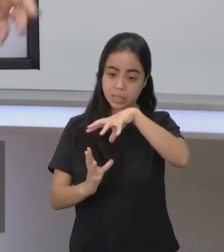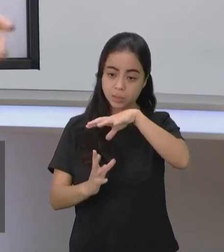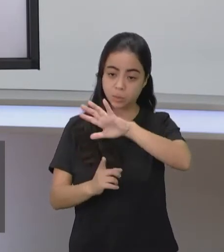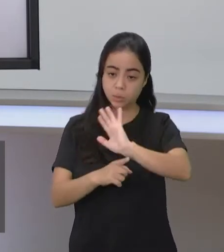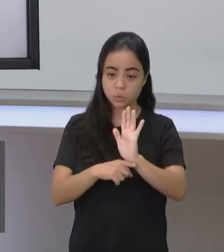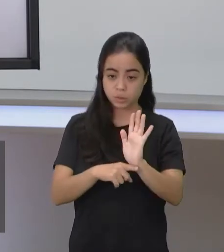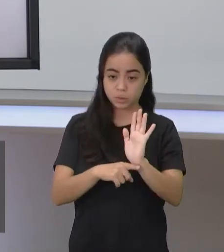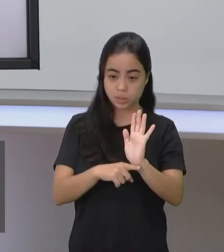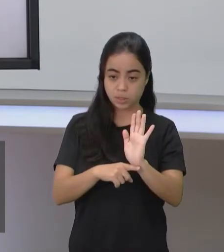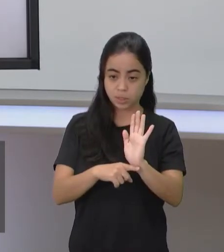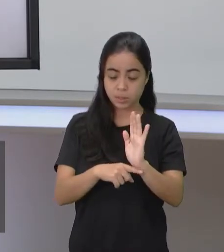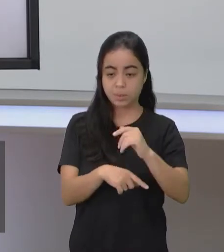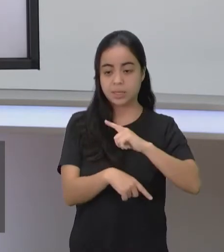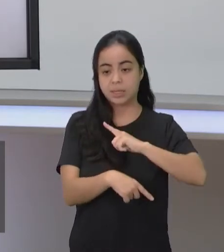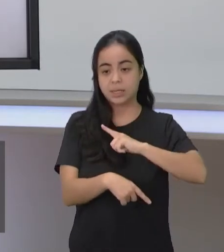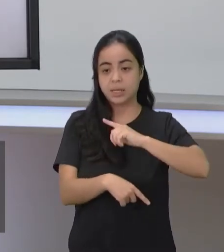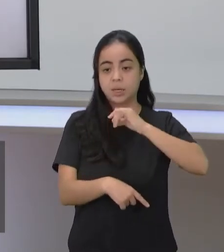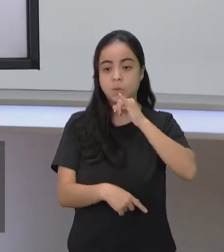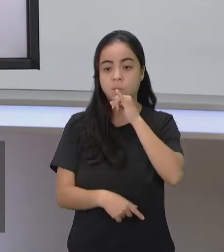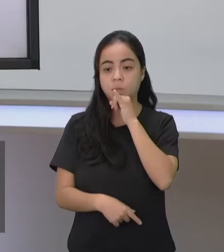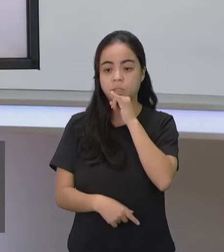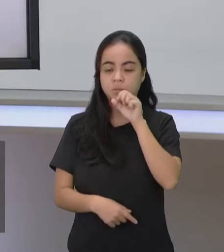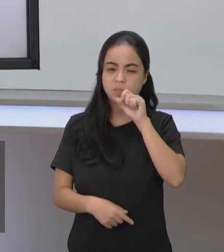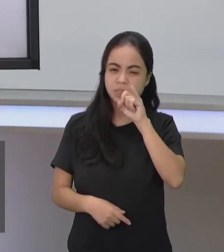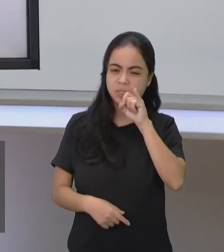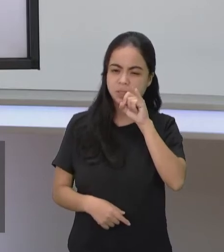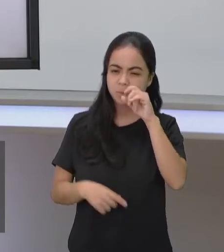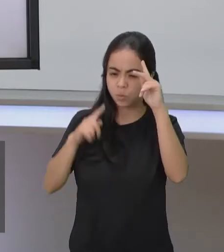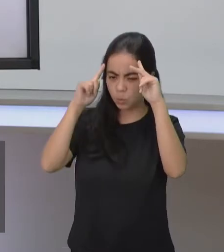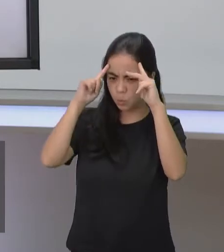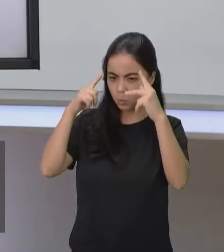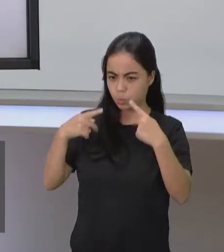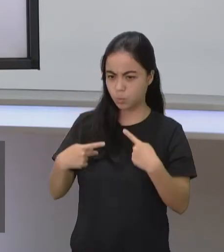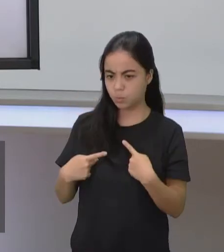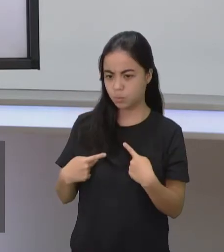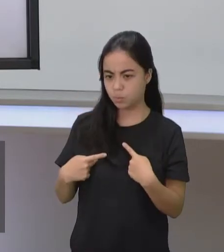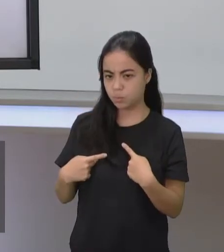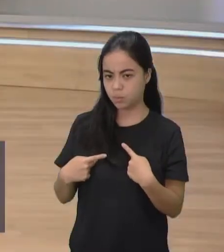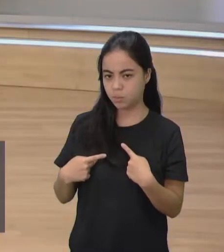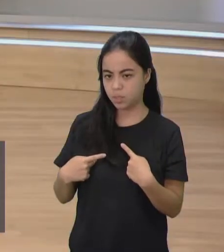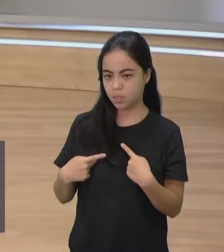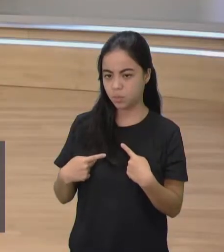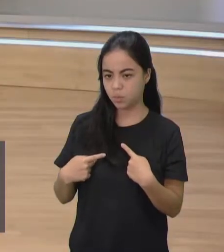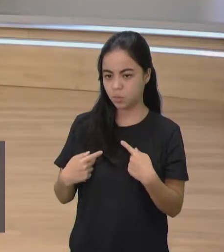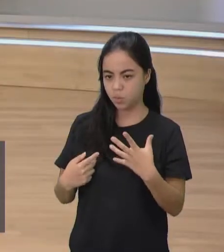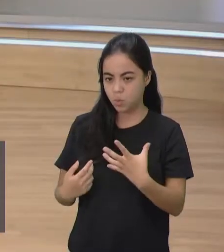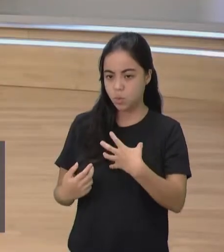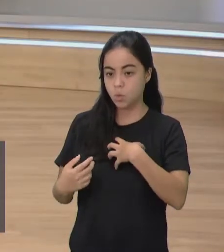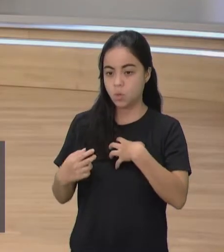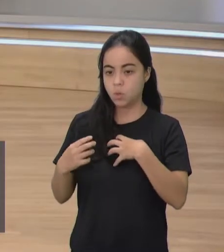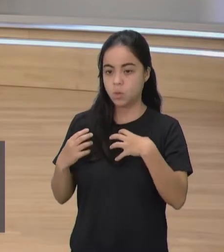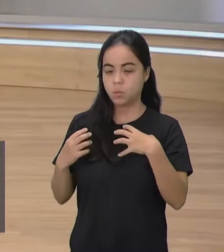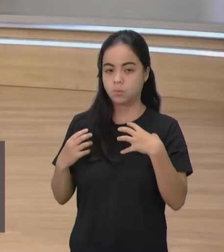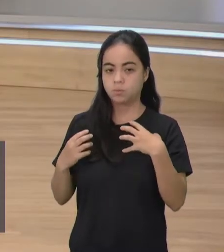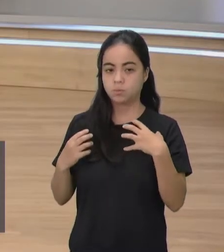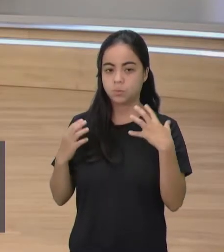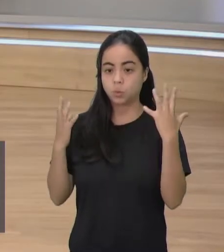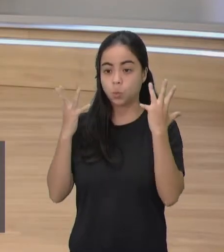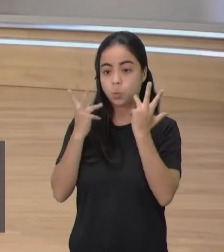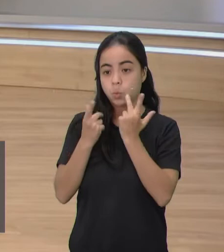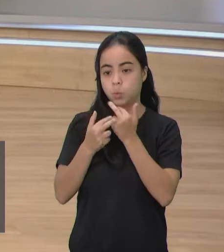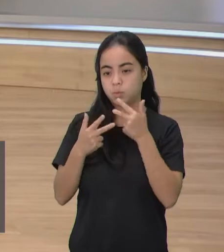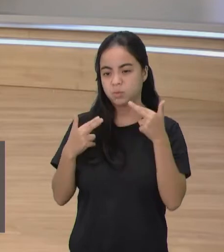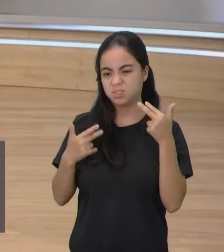ainda tem essa questão de, se você vê um ser humano agindo, entre aspas, como um animal, também causa um